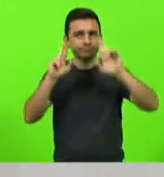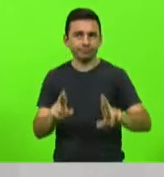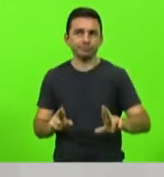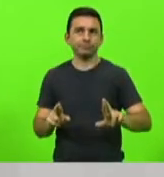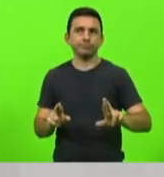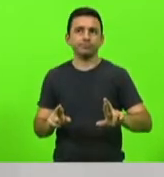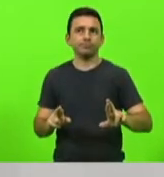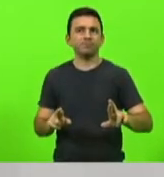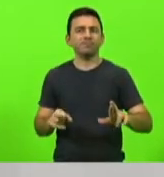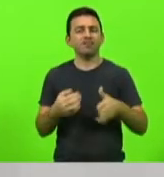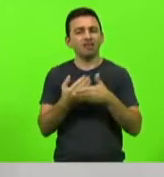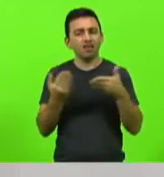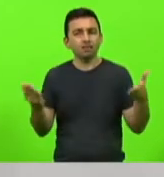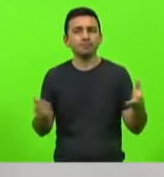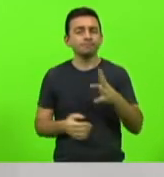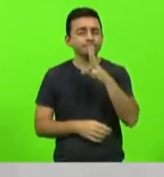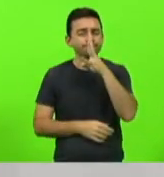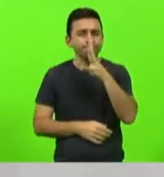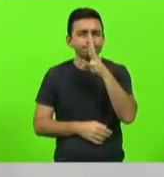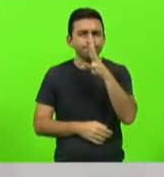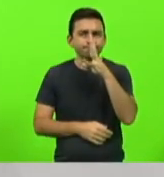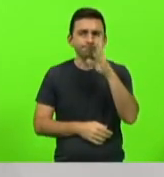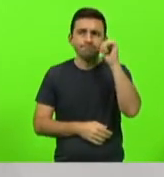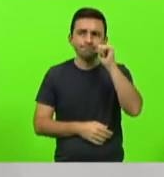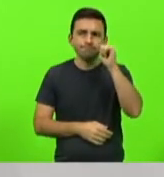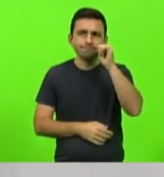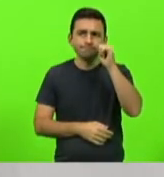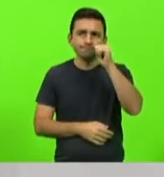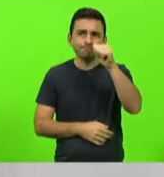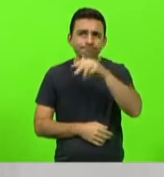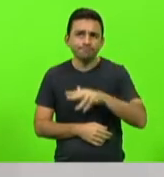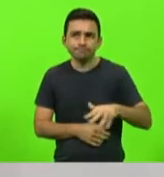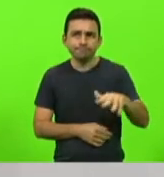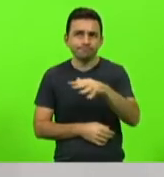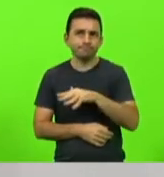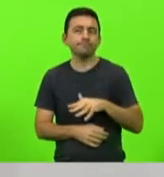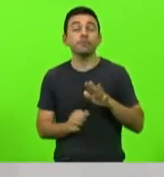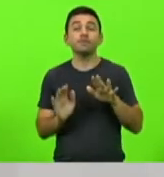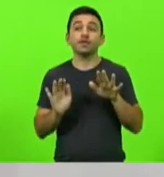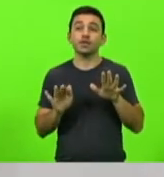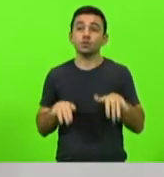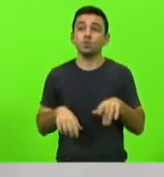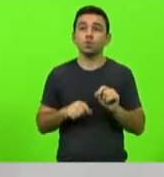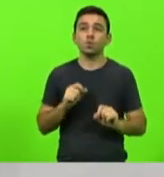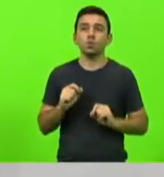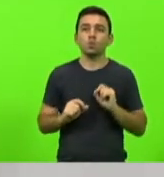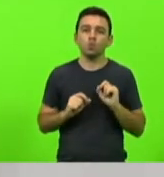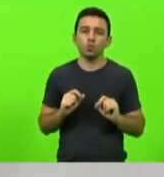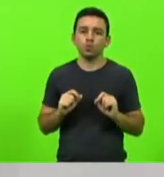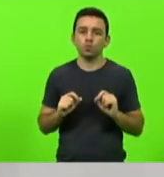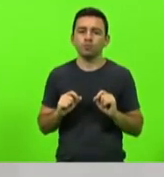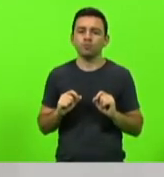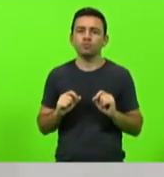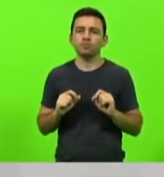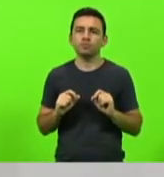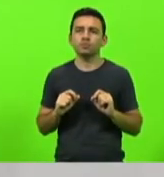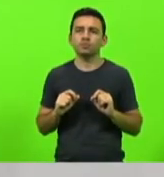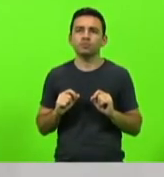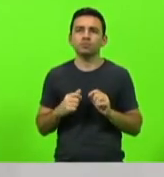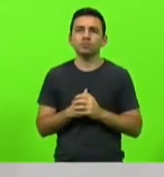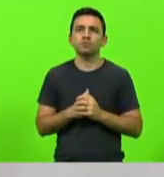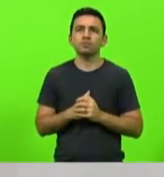nossa admiração às mulheres e, por fim, colocar uma imagem